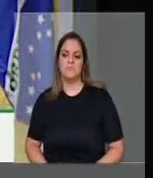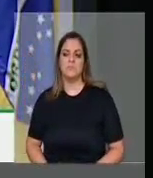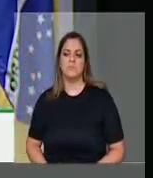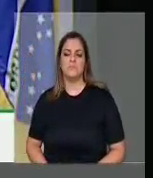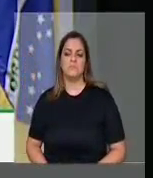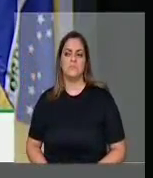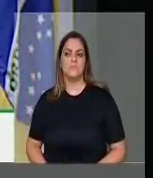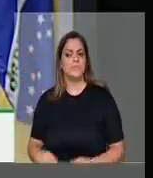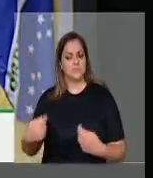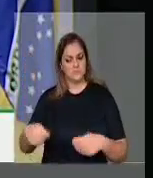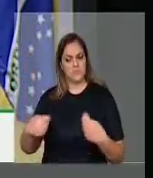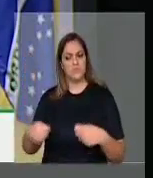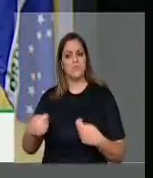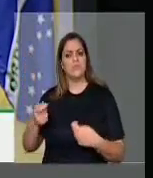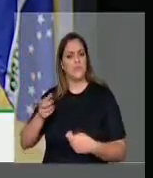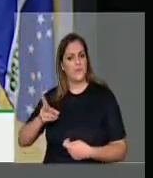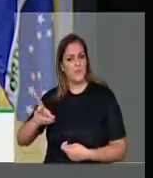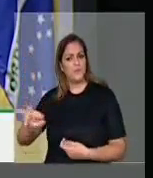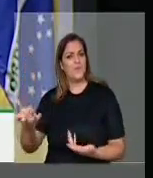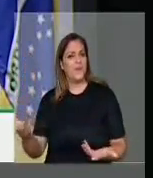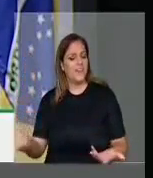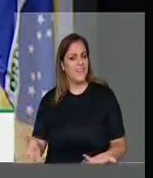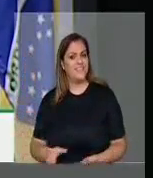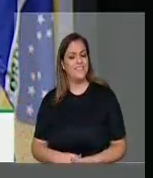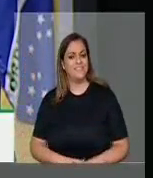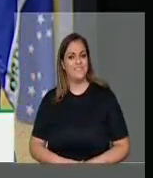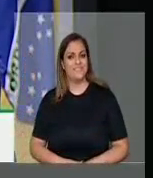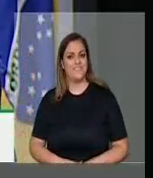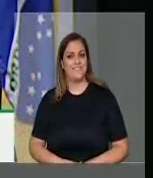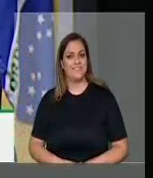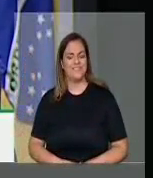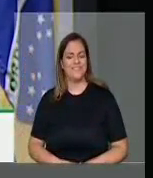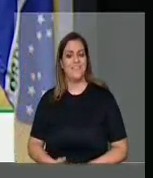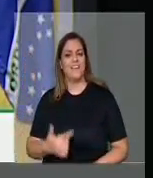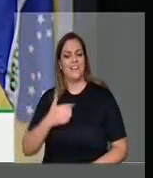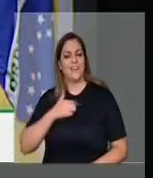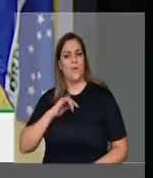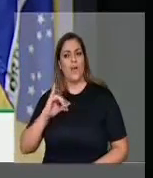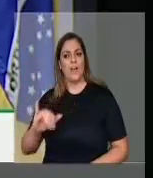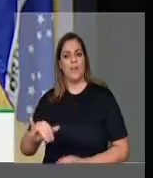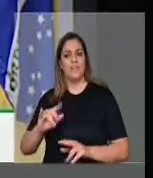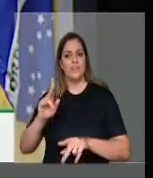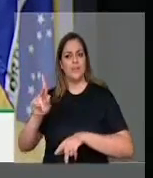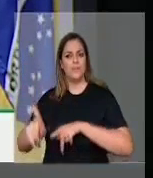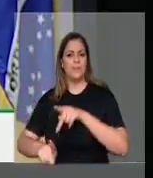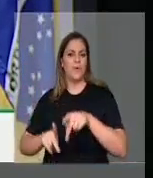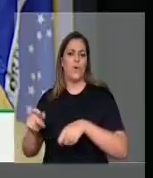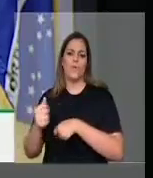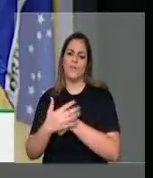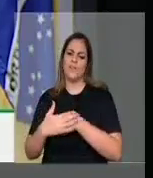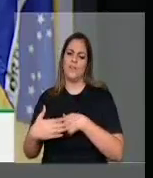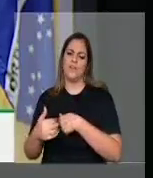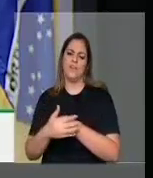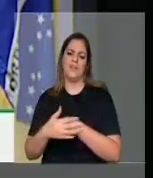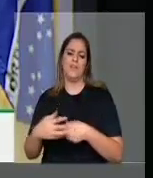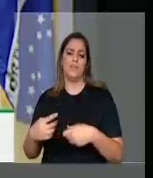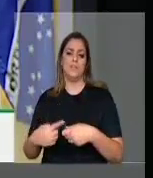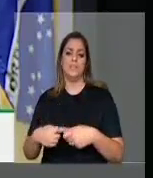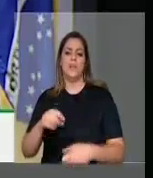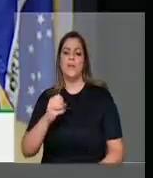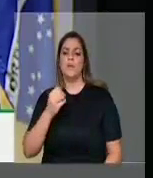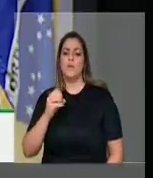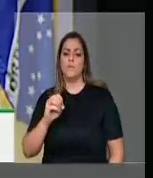recomeçar essa obra. Portanto, eu quero dizer ao querido povo de Bom Jesus e da